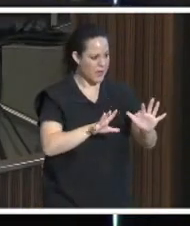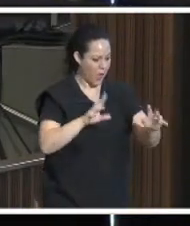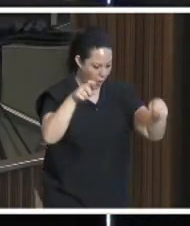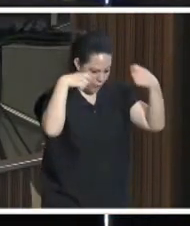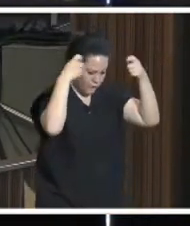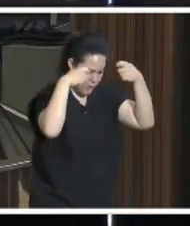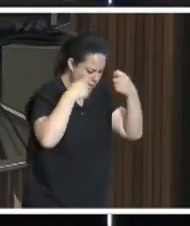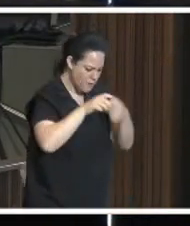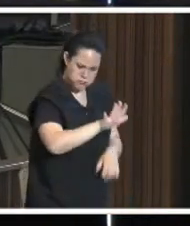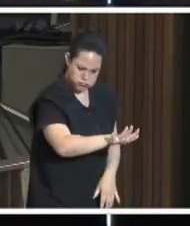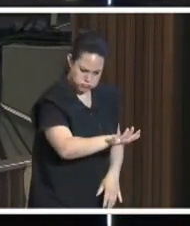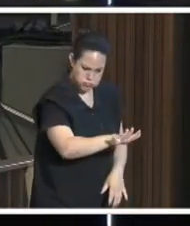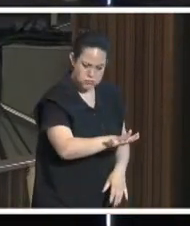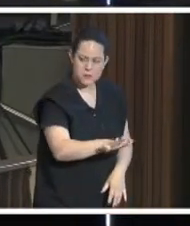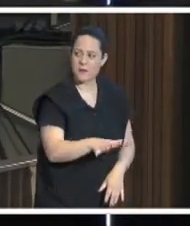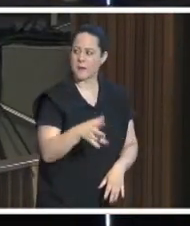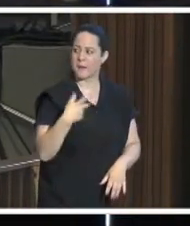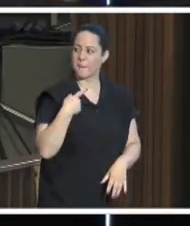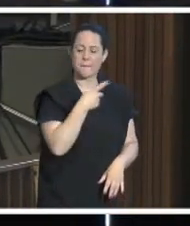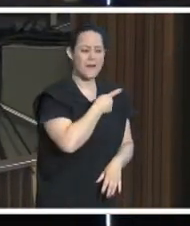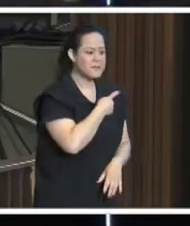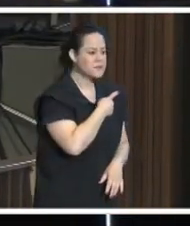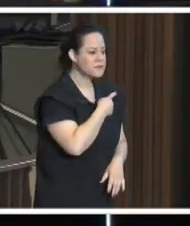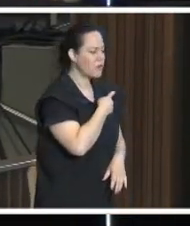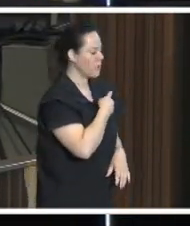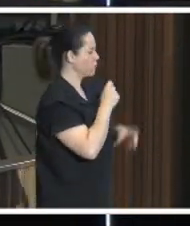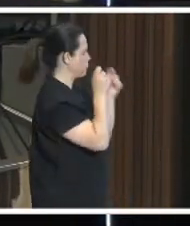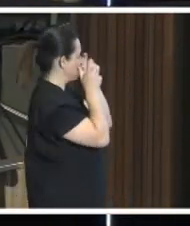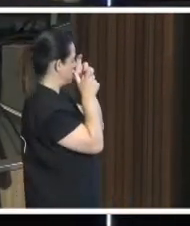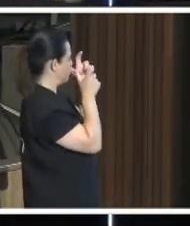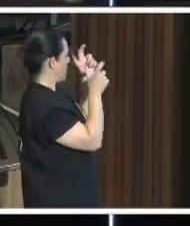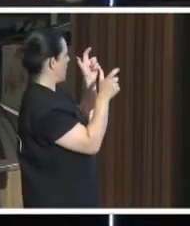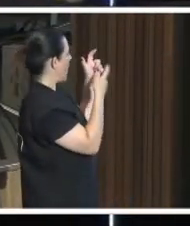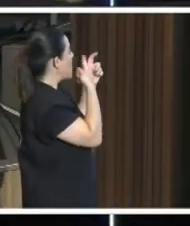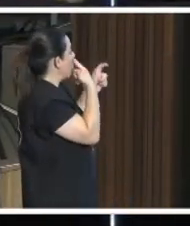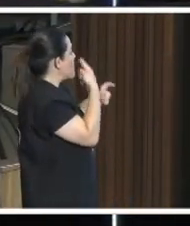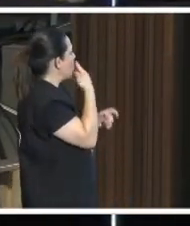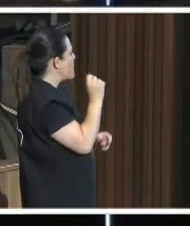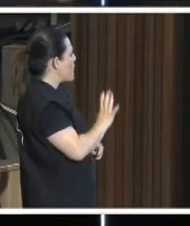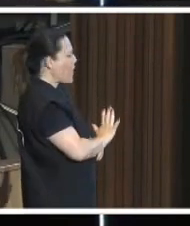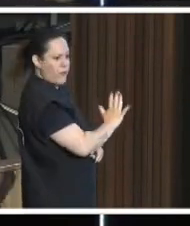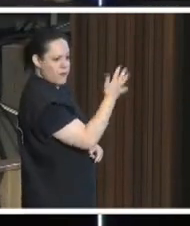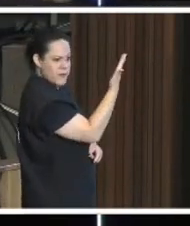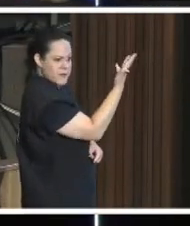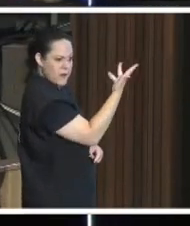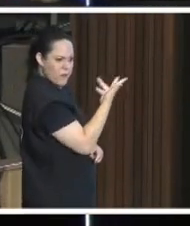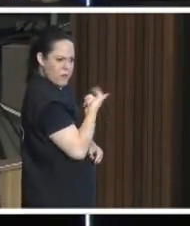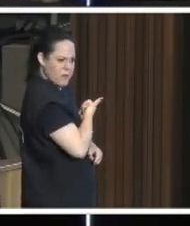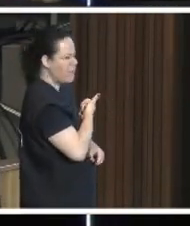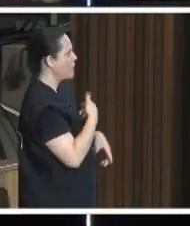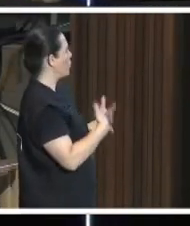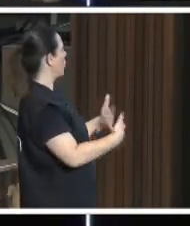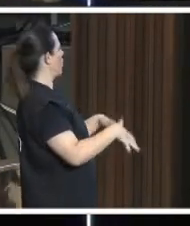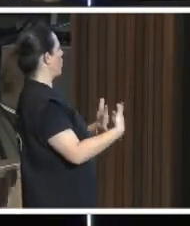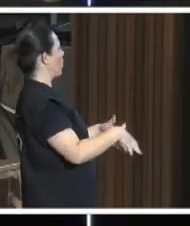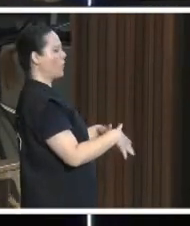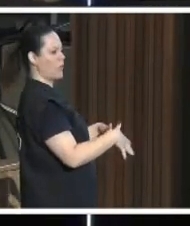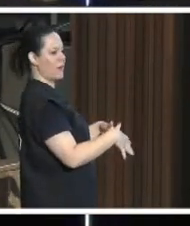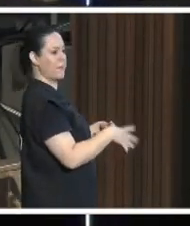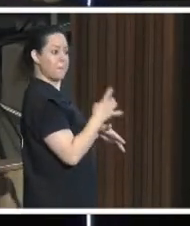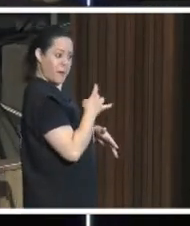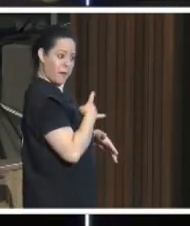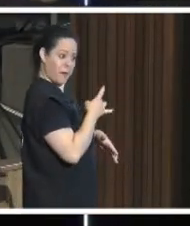lá, os pastores acordaram, viram que algo extraordinário estava acontecendo e ficaram com